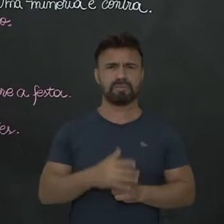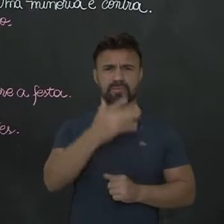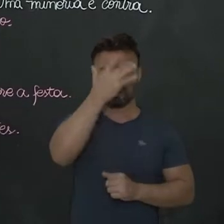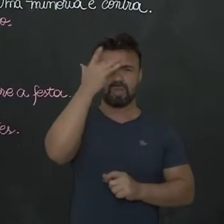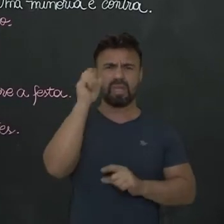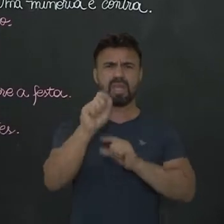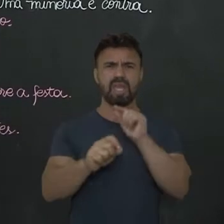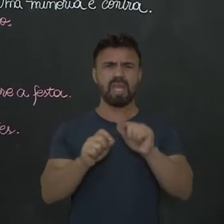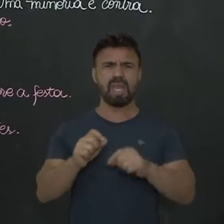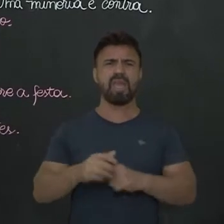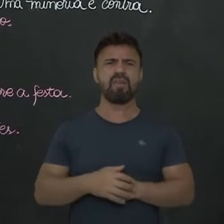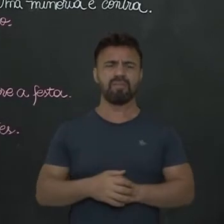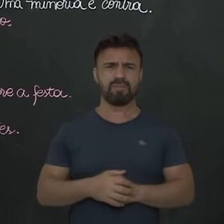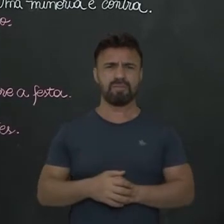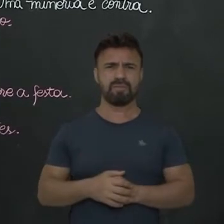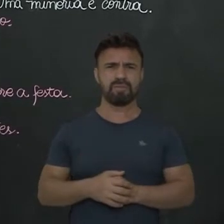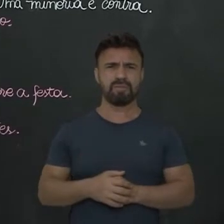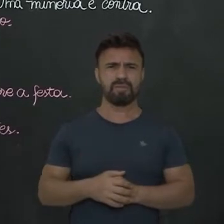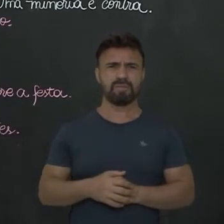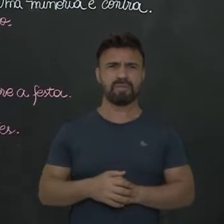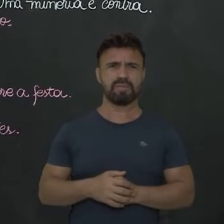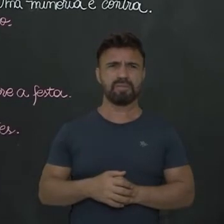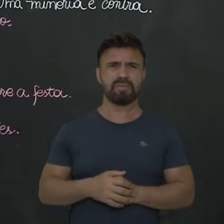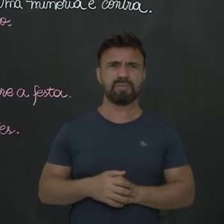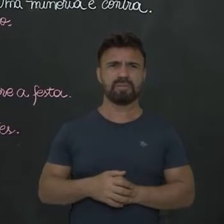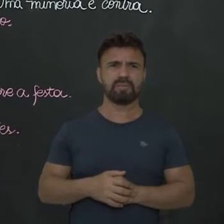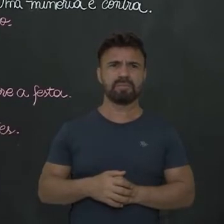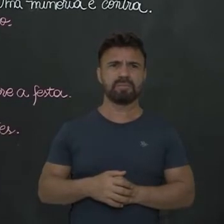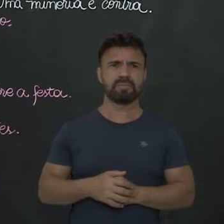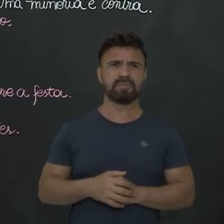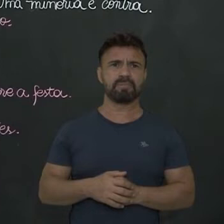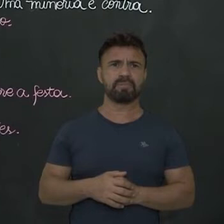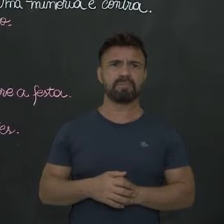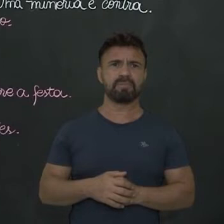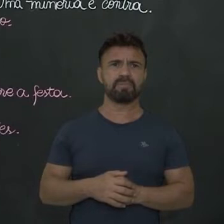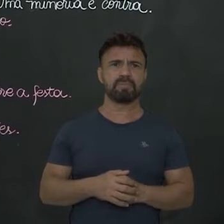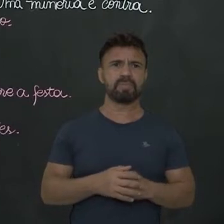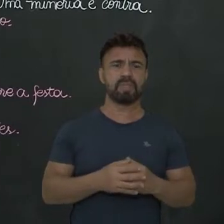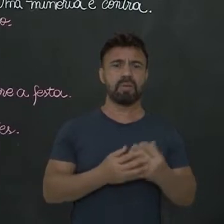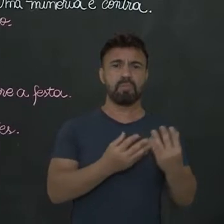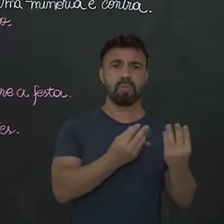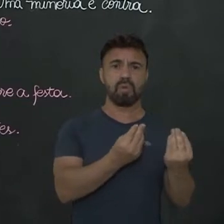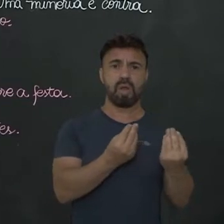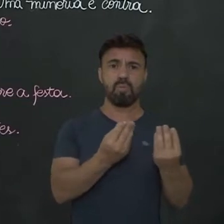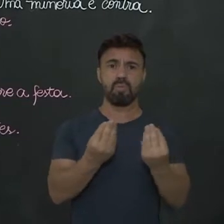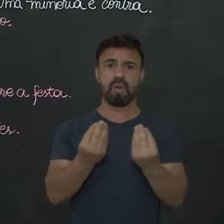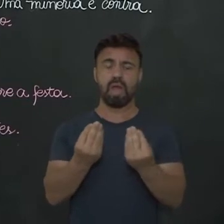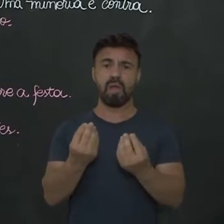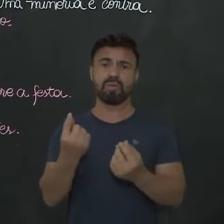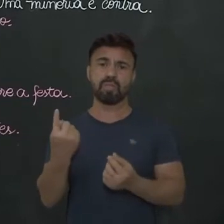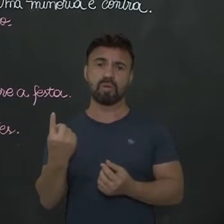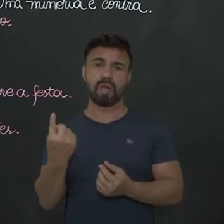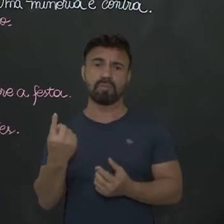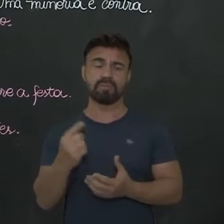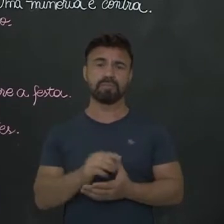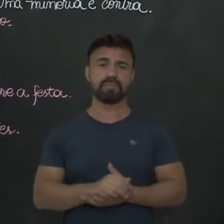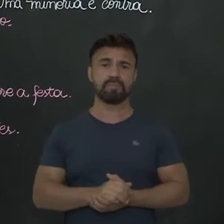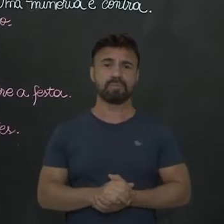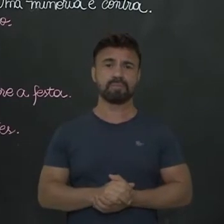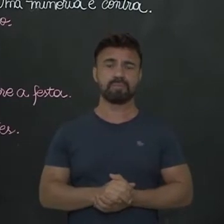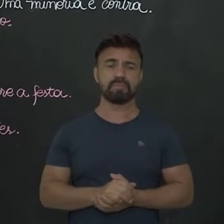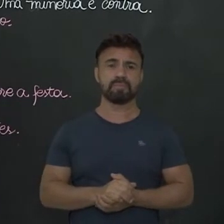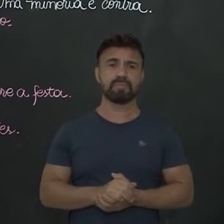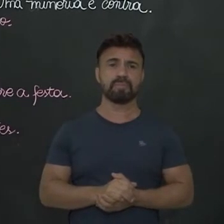são ameaças? Nesse caso, então, a concordância é com o predicativo. Plural, plural, singular,